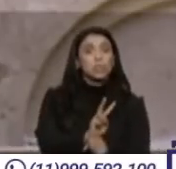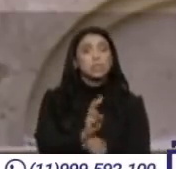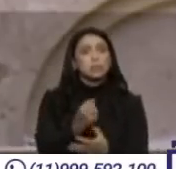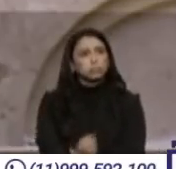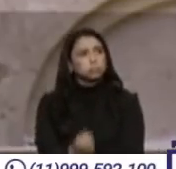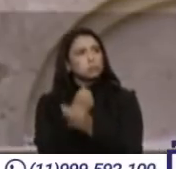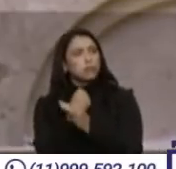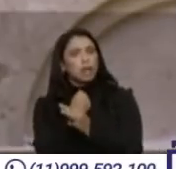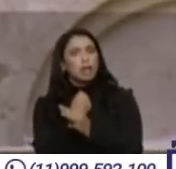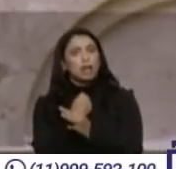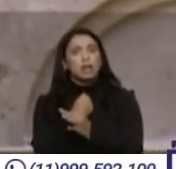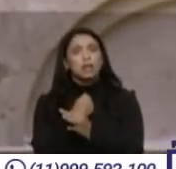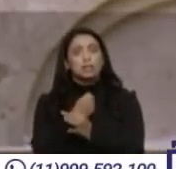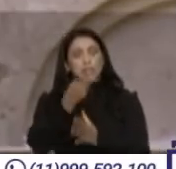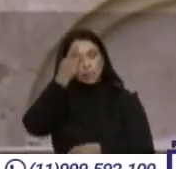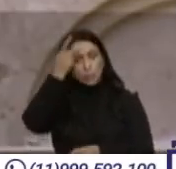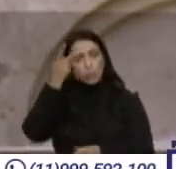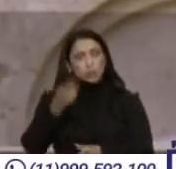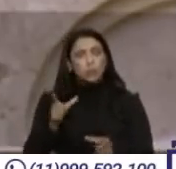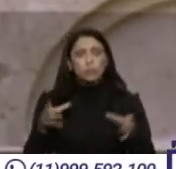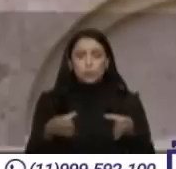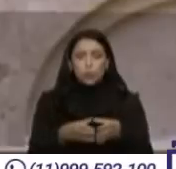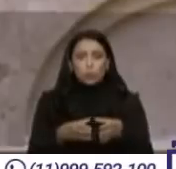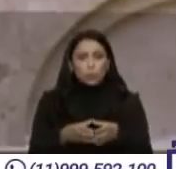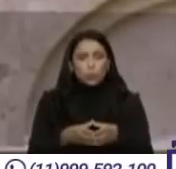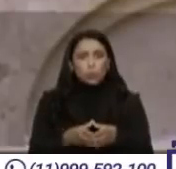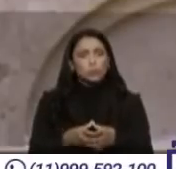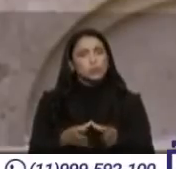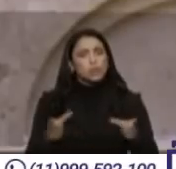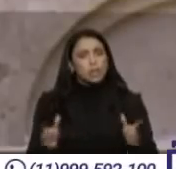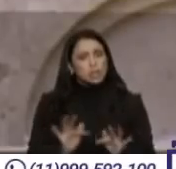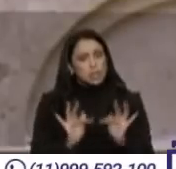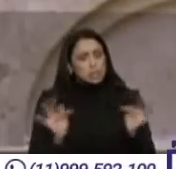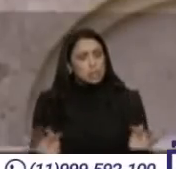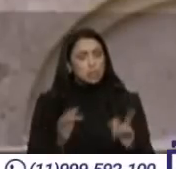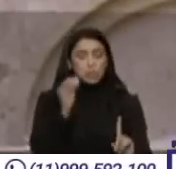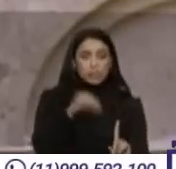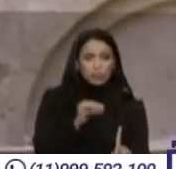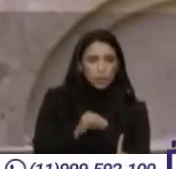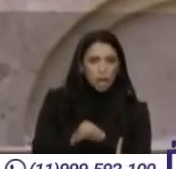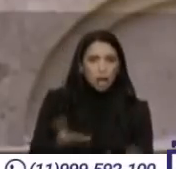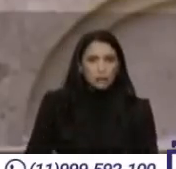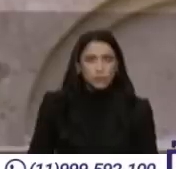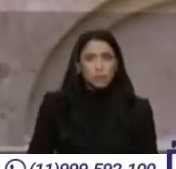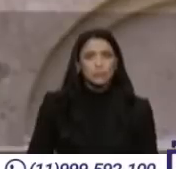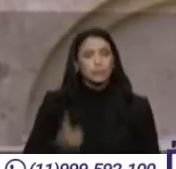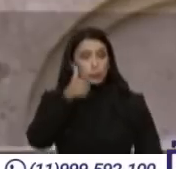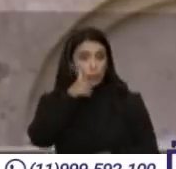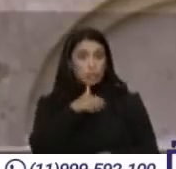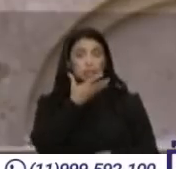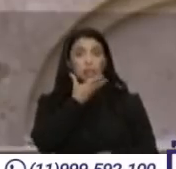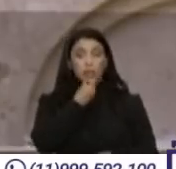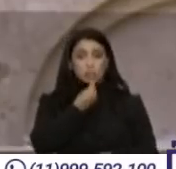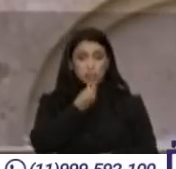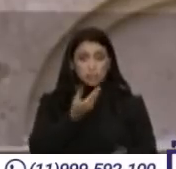das minorias, em especial as mais vulneráveis. Senhoras e senhores,